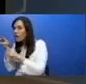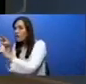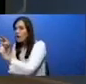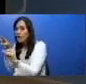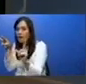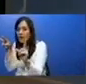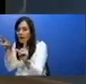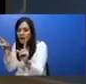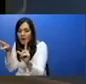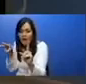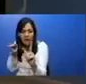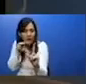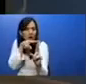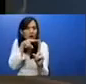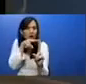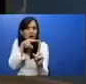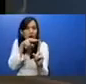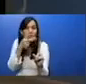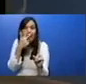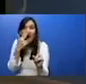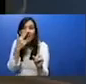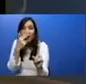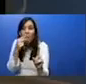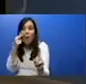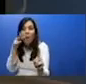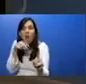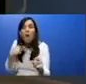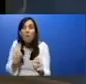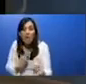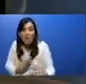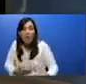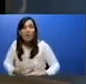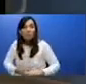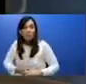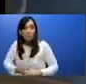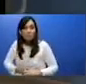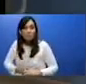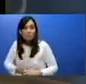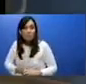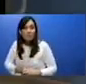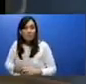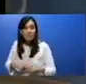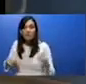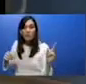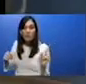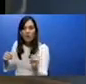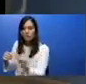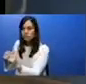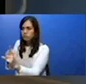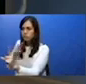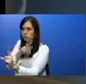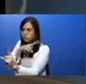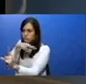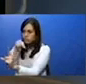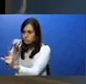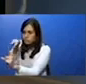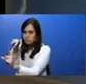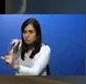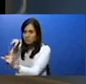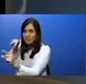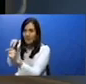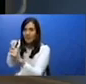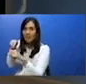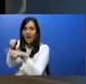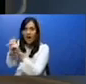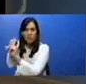nós. Se eu vier desse lado, parece que a Mona Lisa está olhando para mim. Se eu já mudar a posição aqui, ó, parece que a